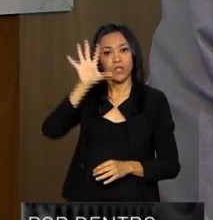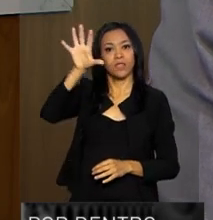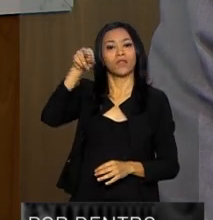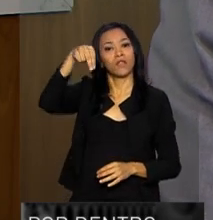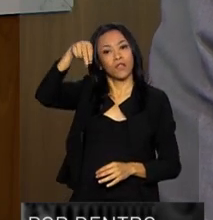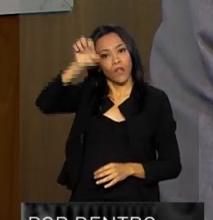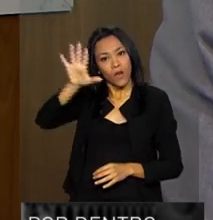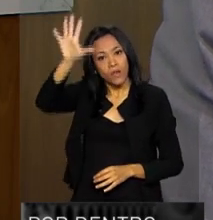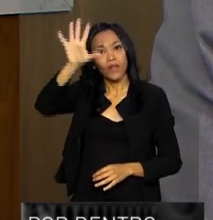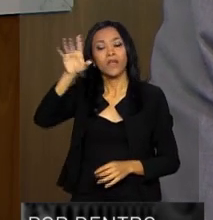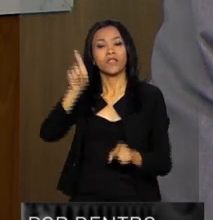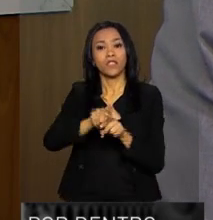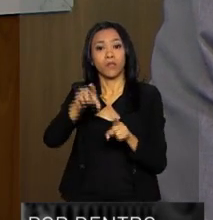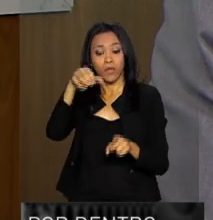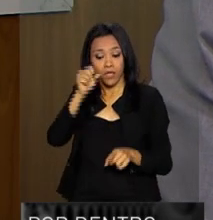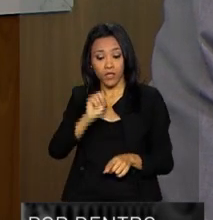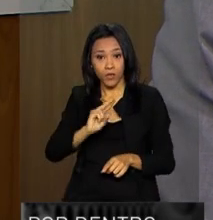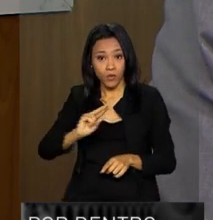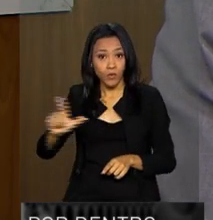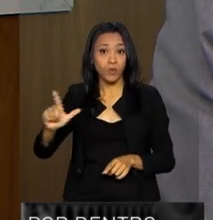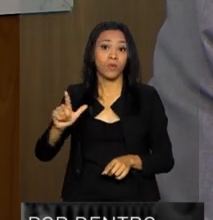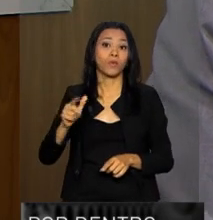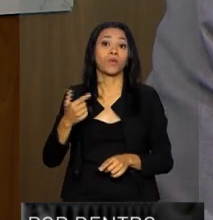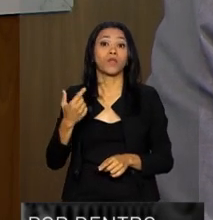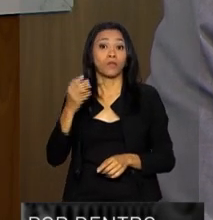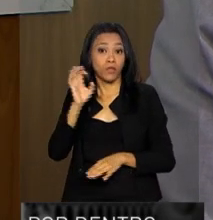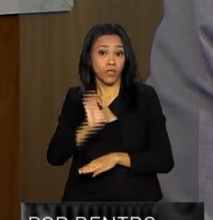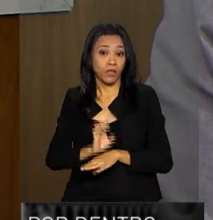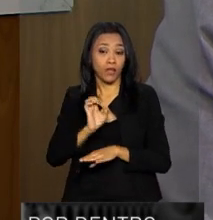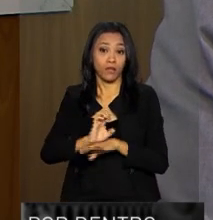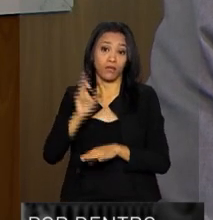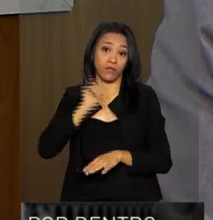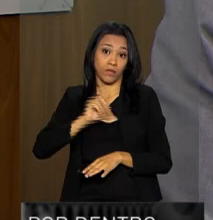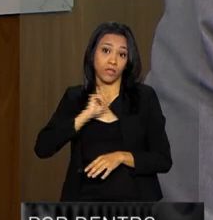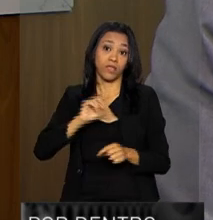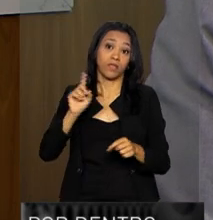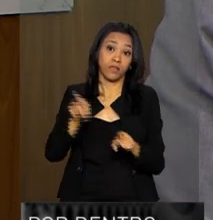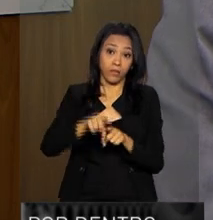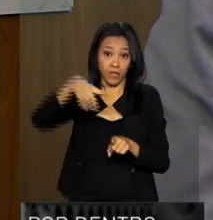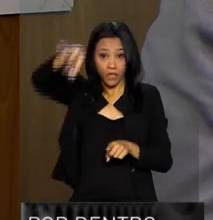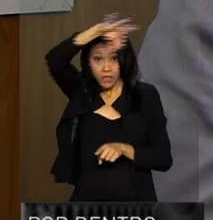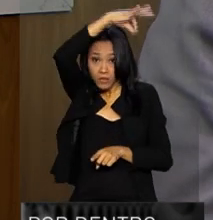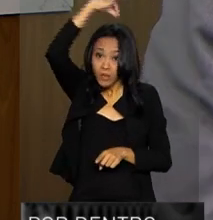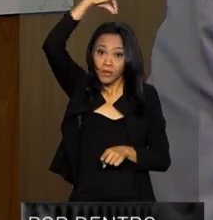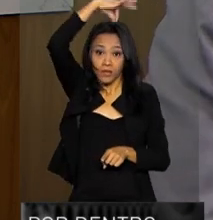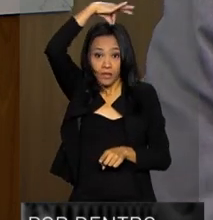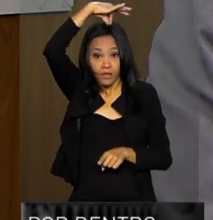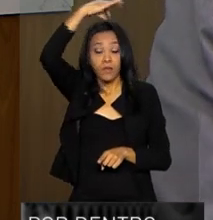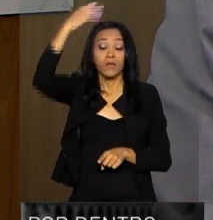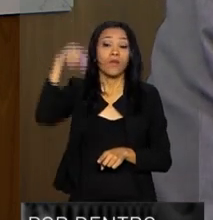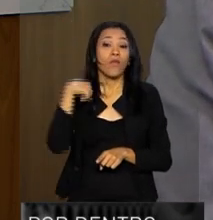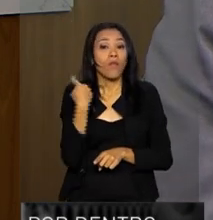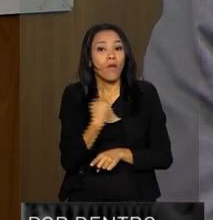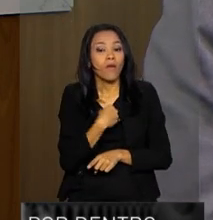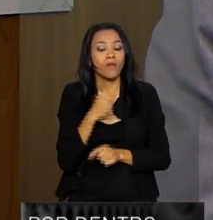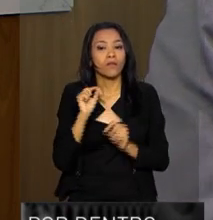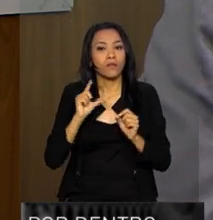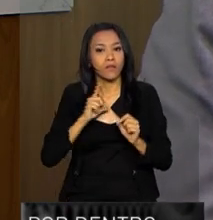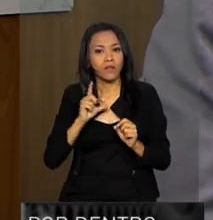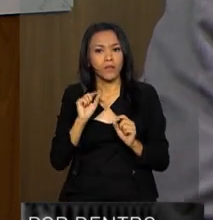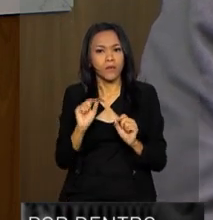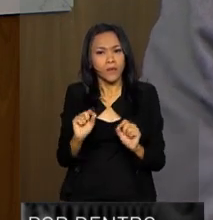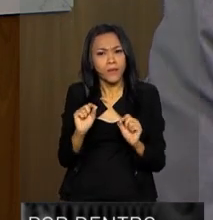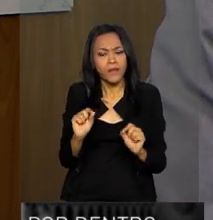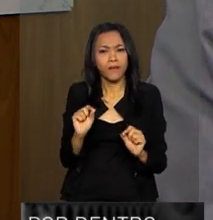e dos estados de minas gerais e espírito santo temos procurado descentralizar a aplicação de recursos no que diz